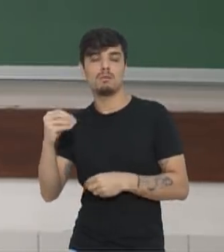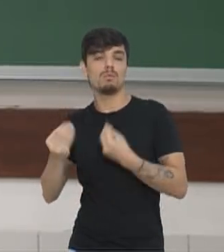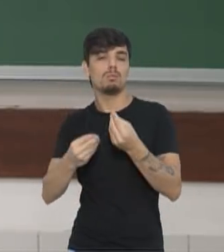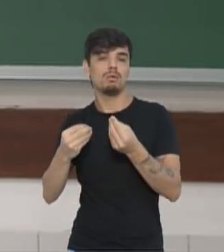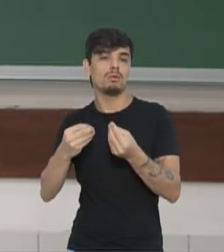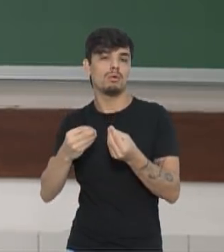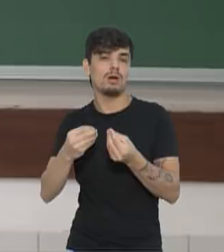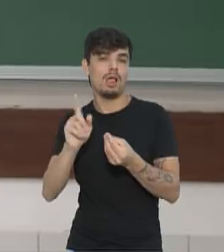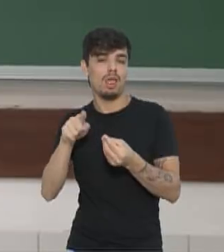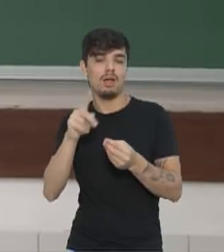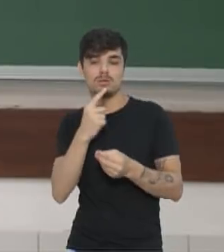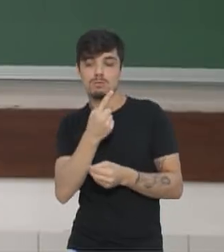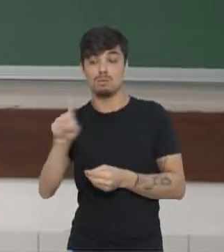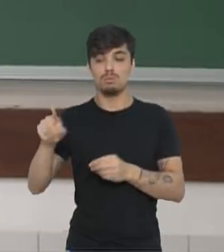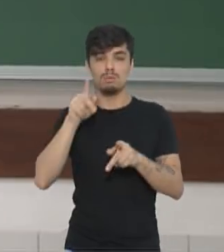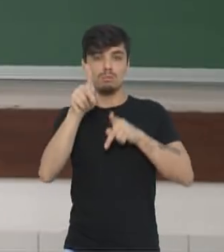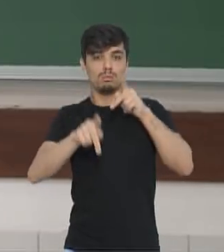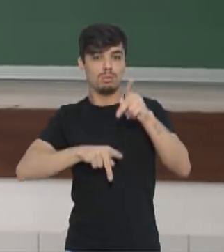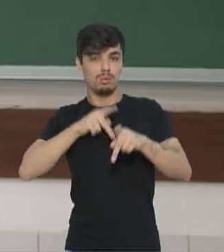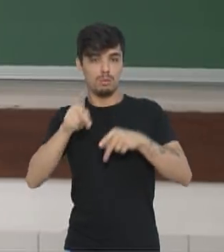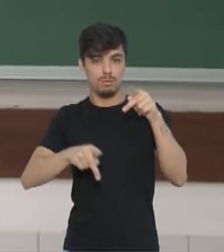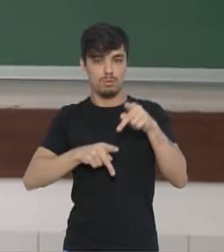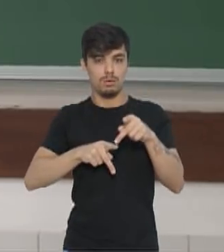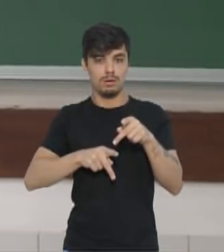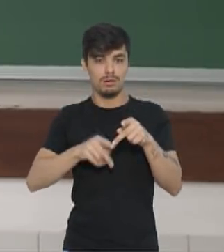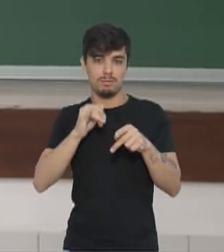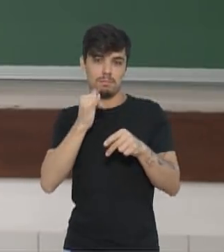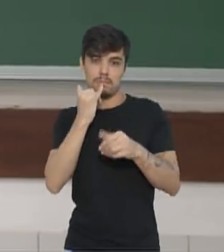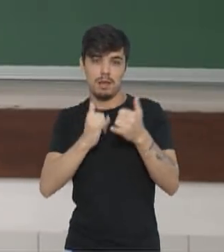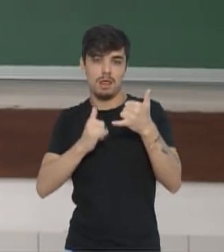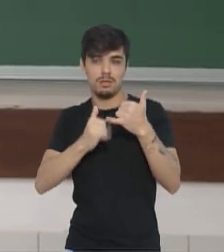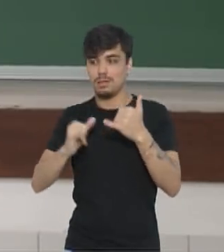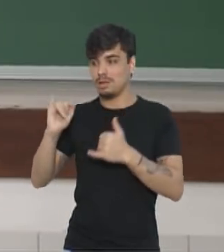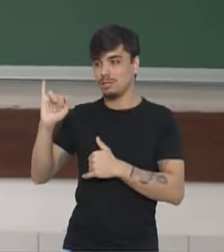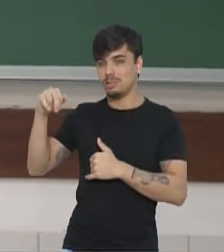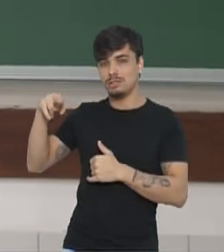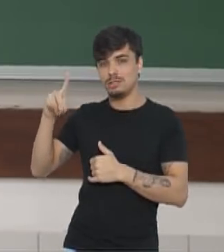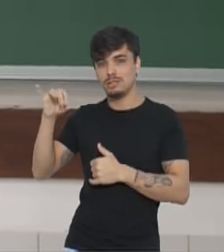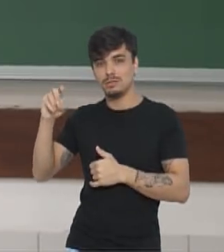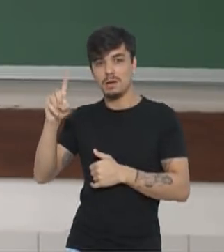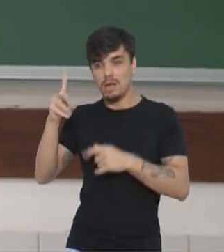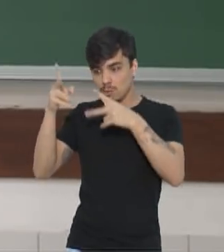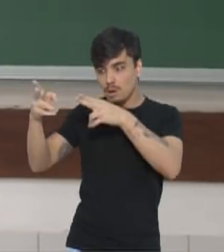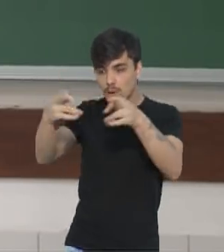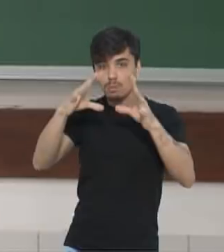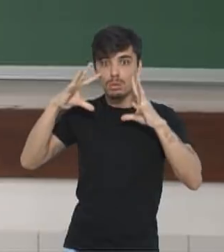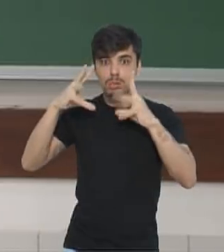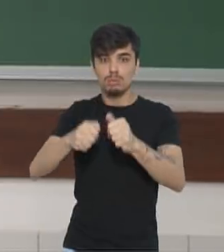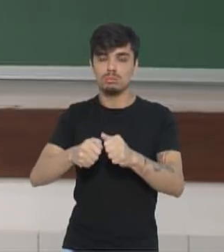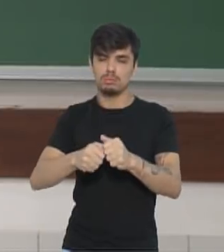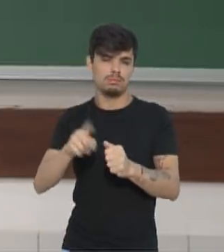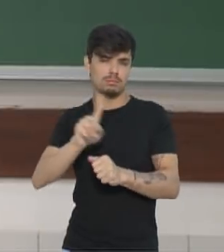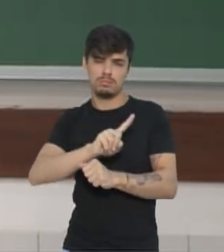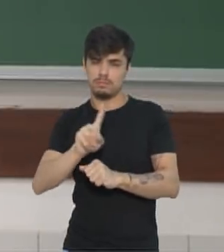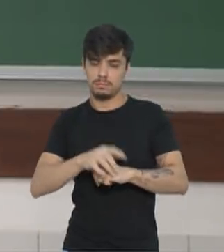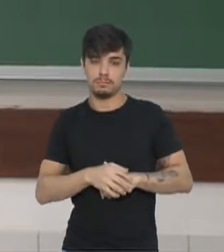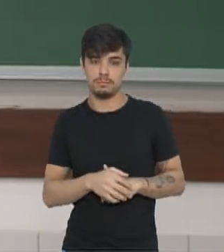um único povo, como se índio todos fossem iguais. É difícil comparar um indígena, um nativo